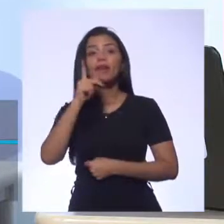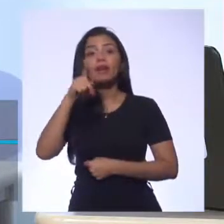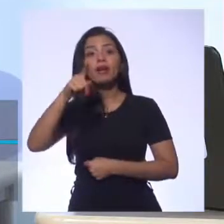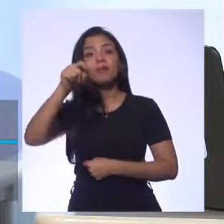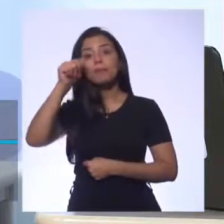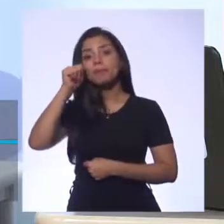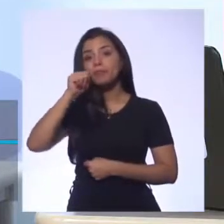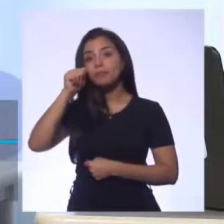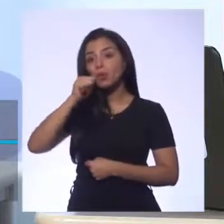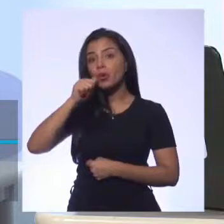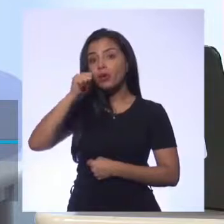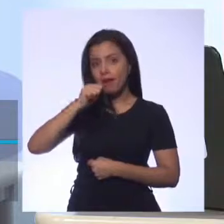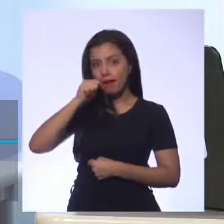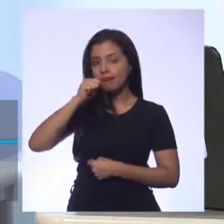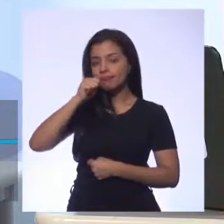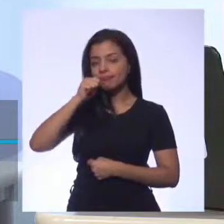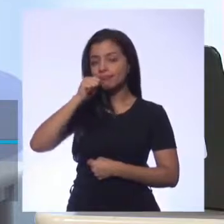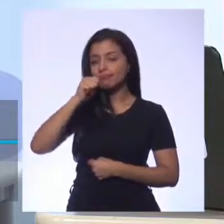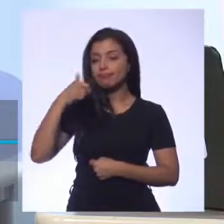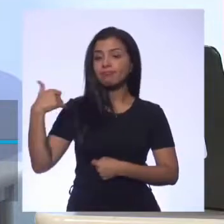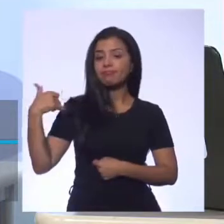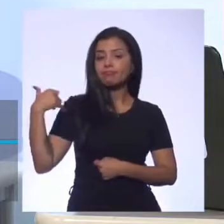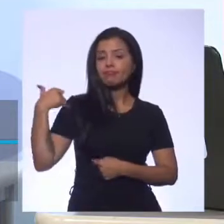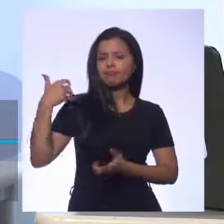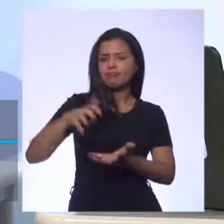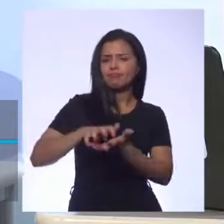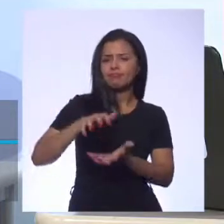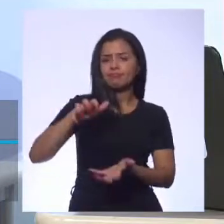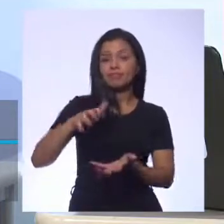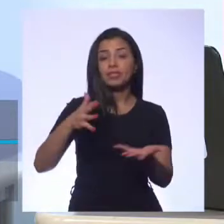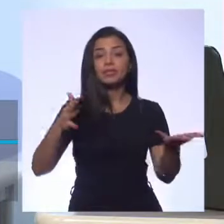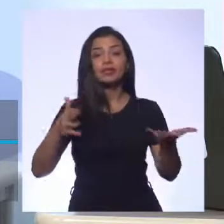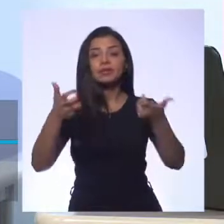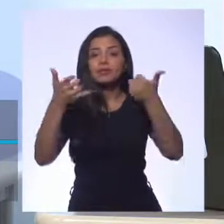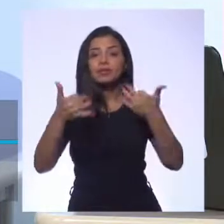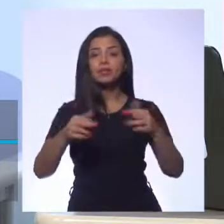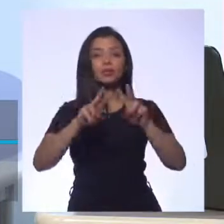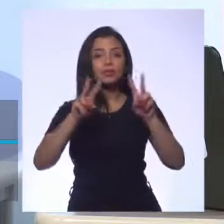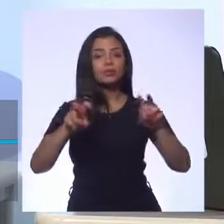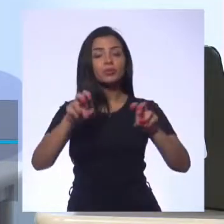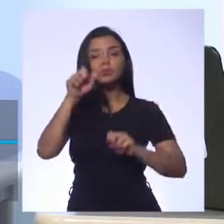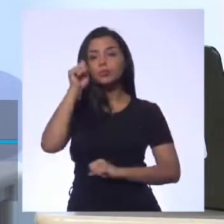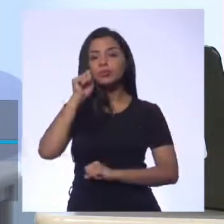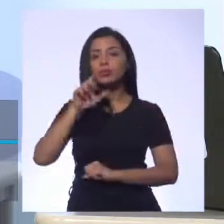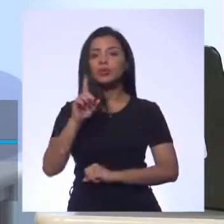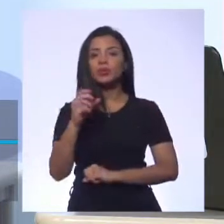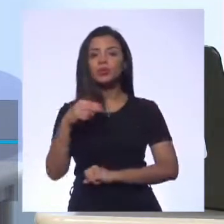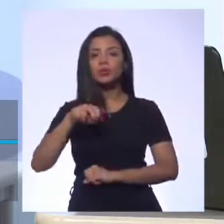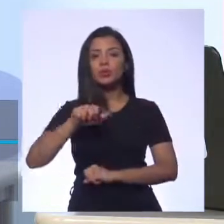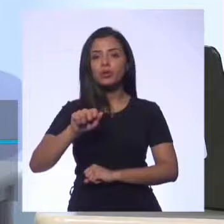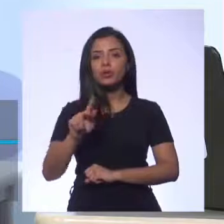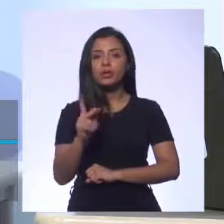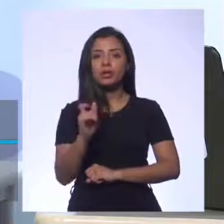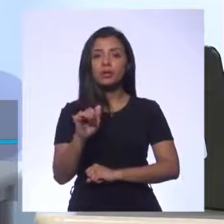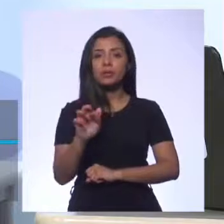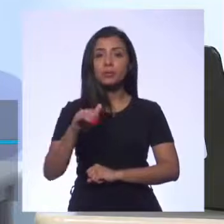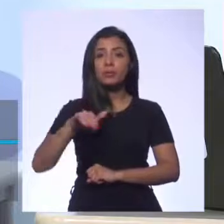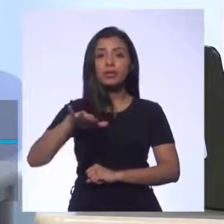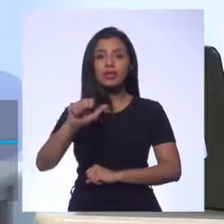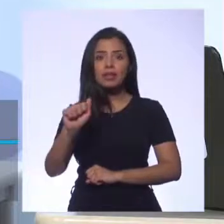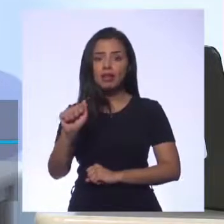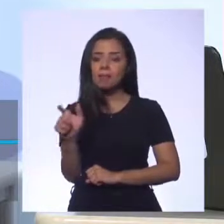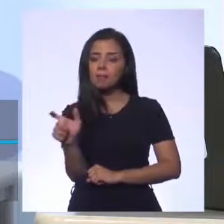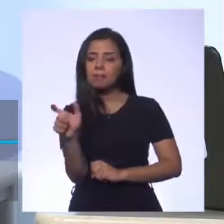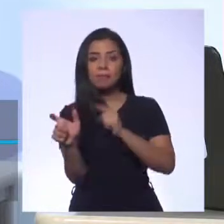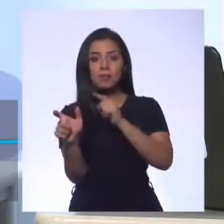mulher de meia idade. Então, quando fala da dona Hermínia, nós sabemos o seguinte, Hermínia já é um substantivo próprio. Depois